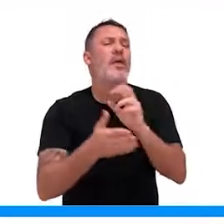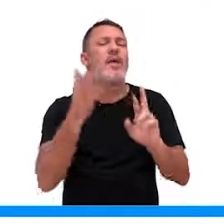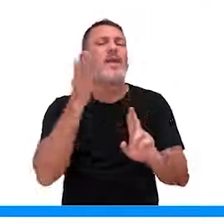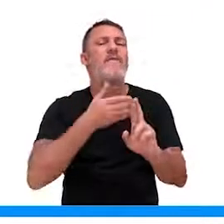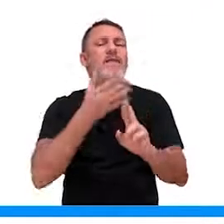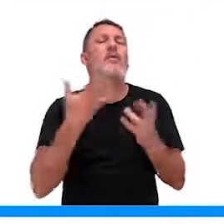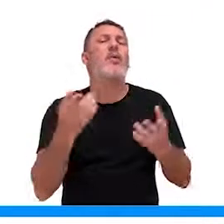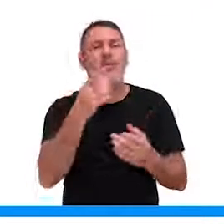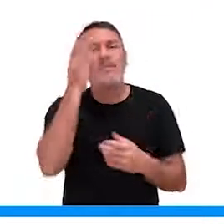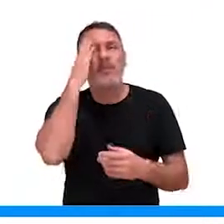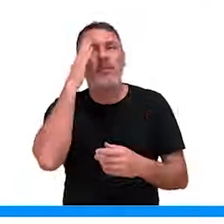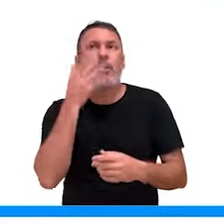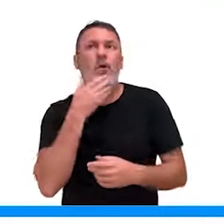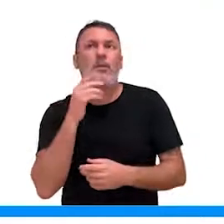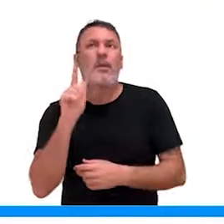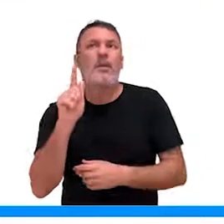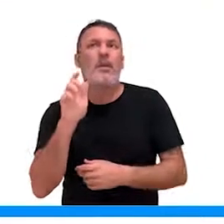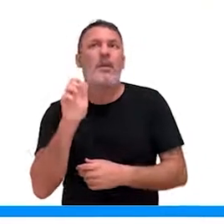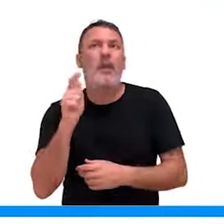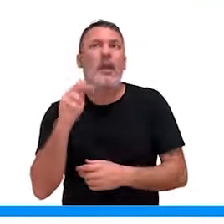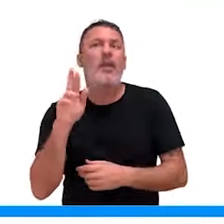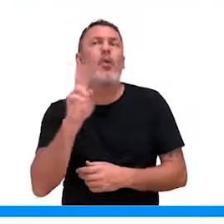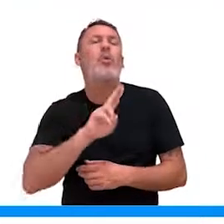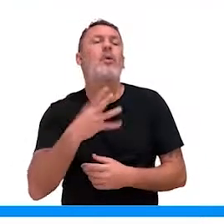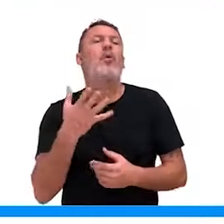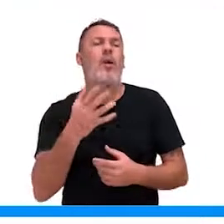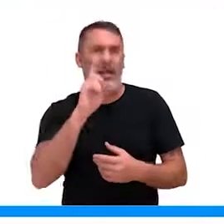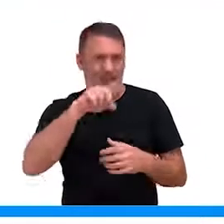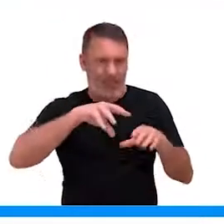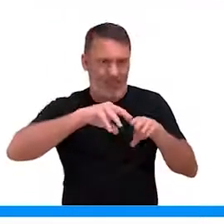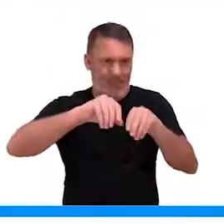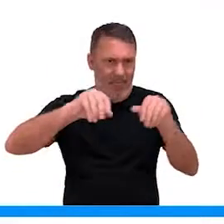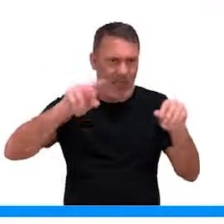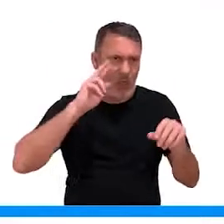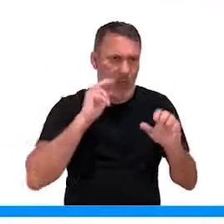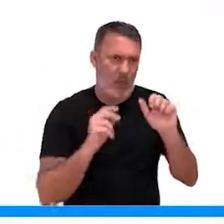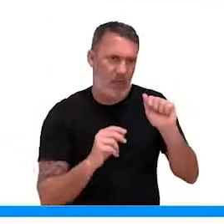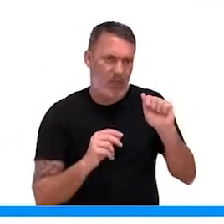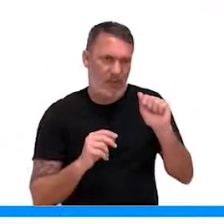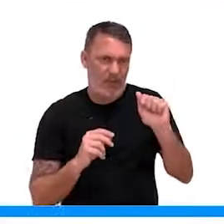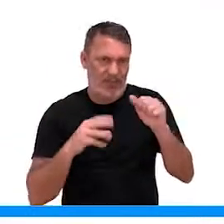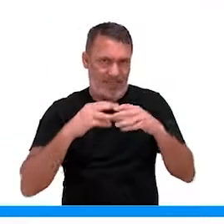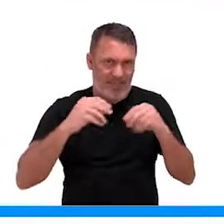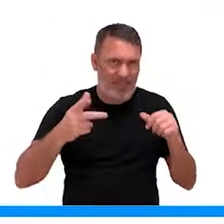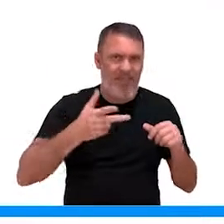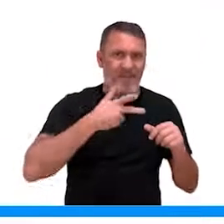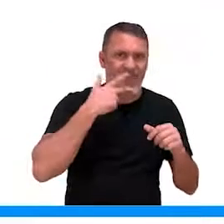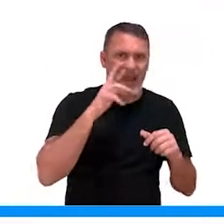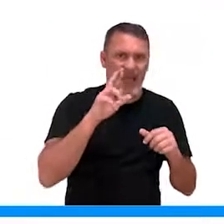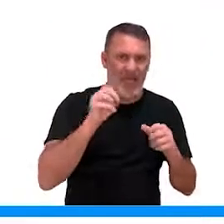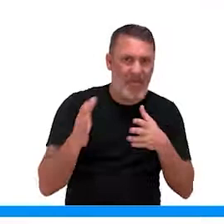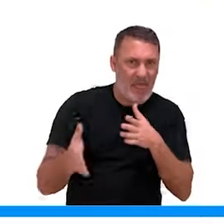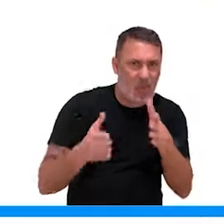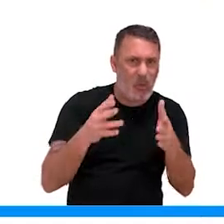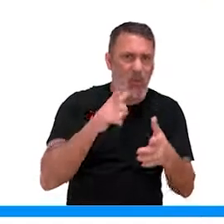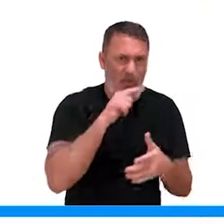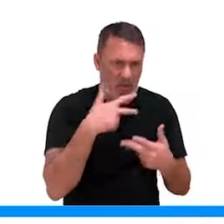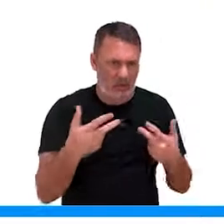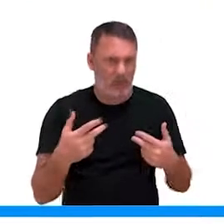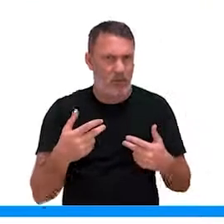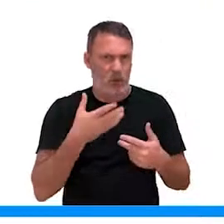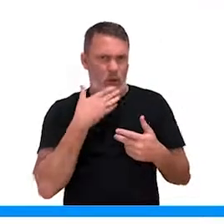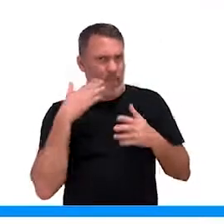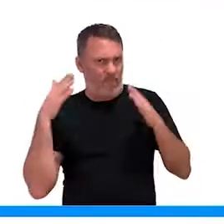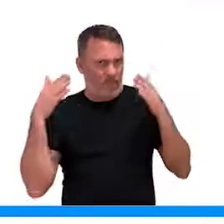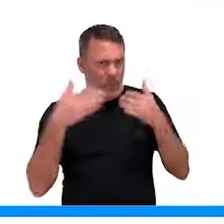Geiger utilizou? A base física territorial, destacando bacias hidrográficas? Pedro Geiger ele teve um foco aqui